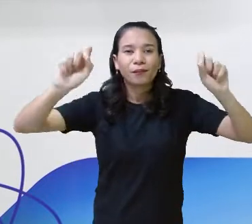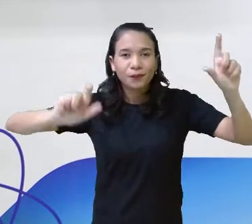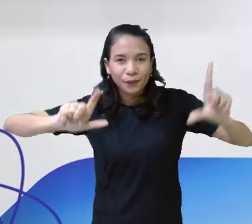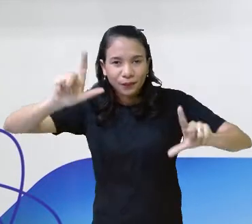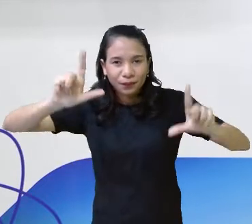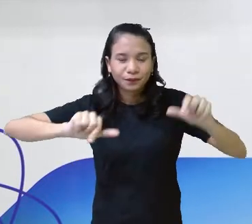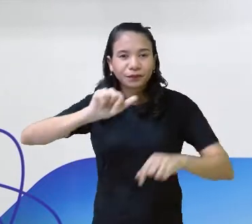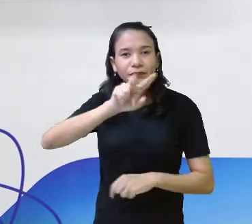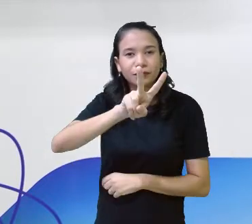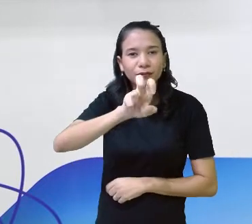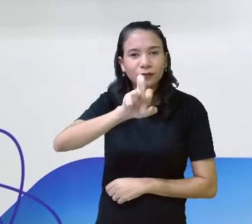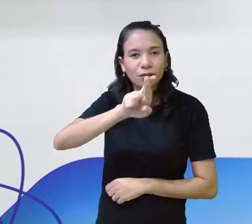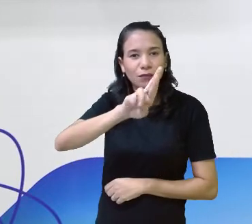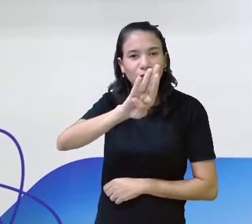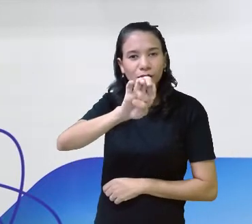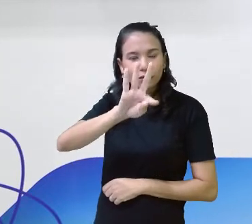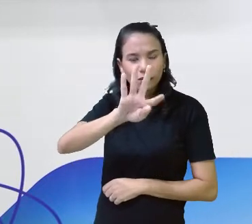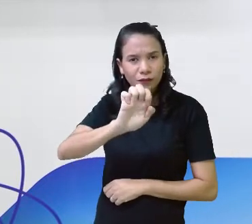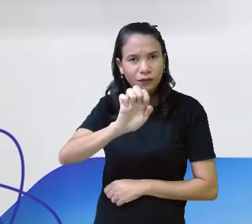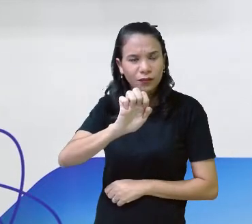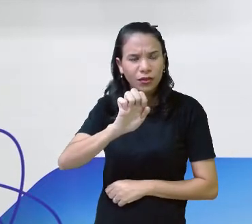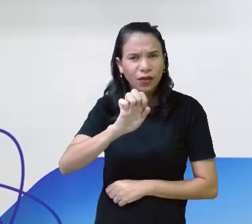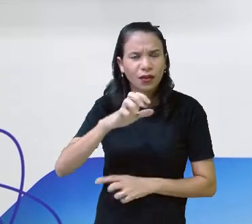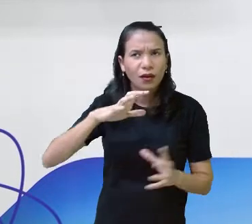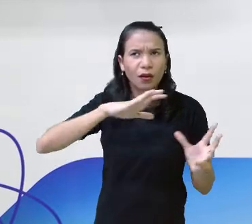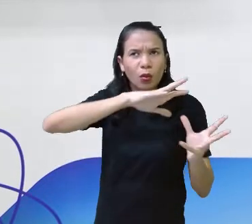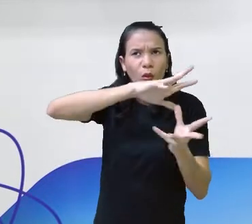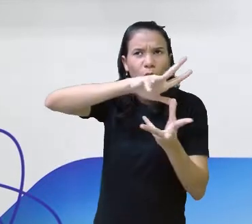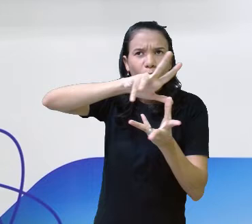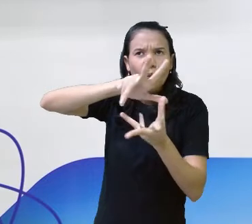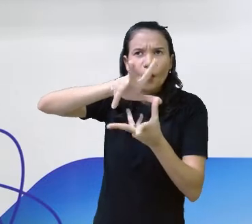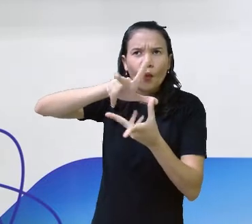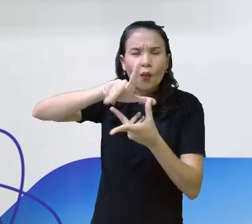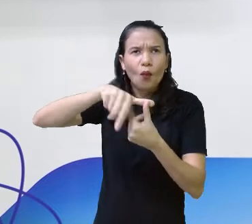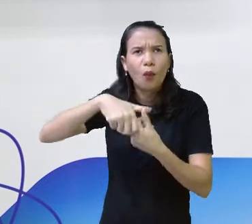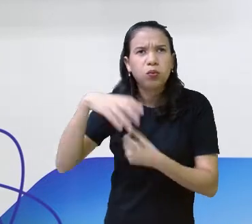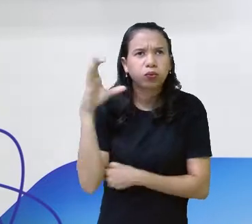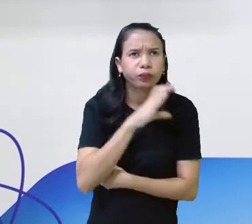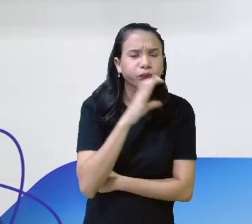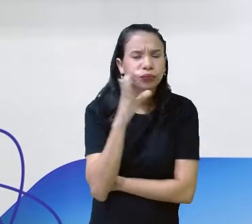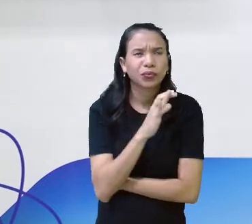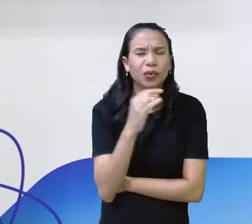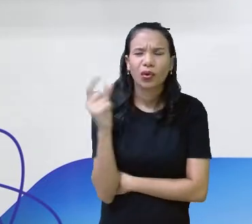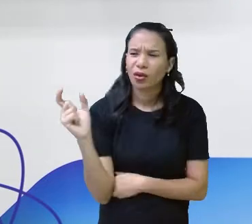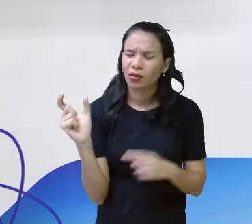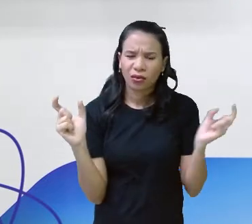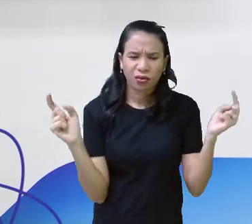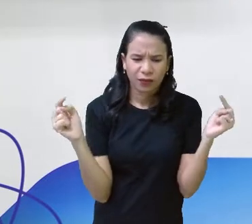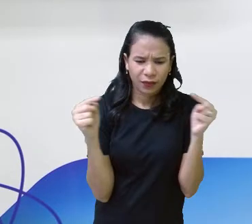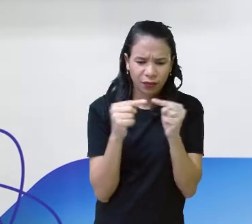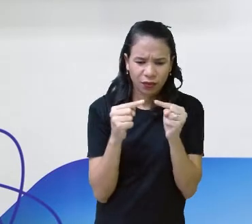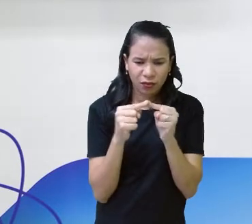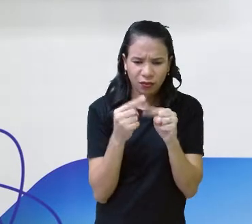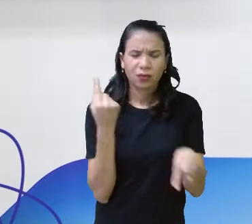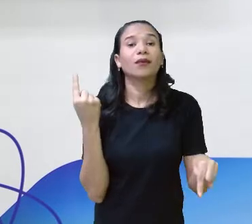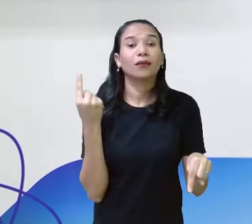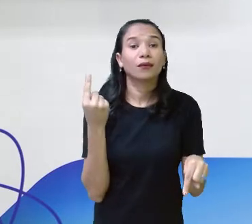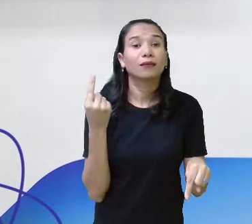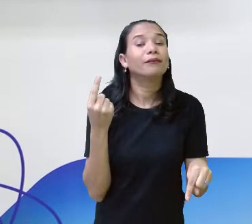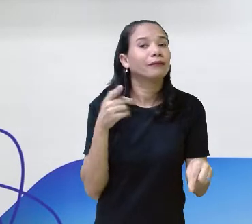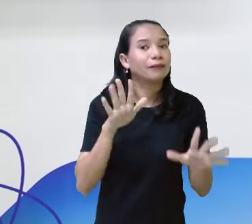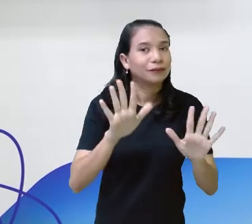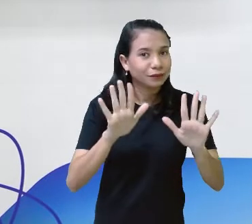tem verbete / aquecimento global. O que é que uma coisa tem a ver com outra? Se preocupe não, que daqui a pouco você vai